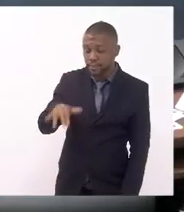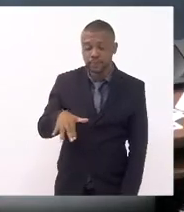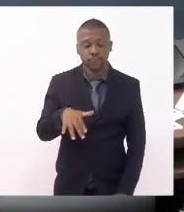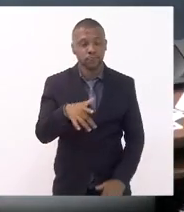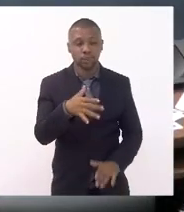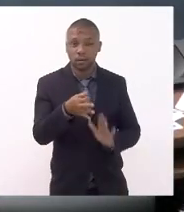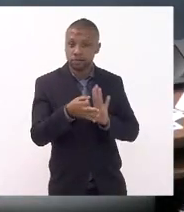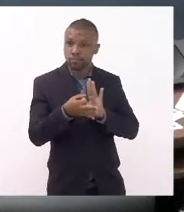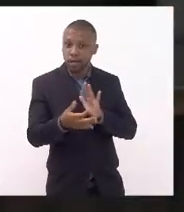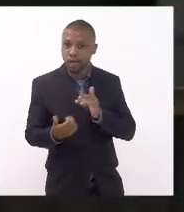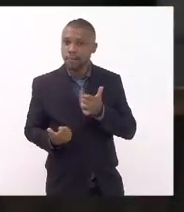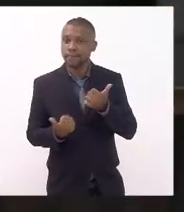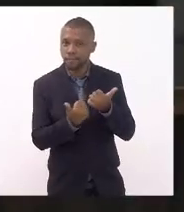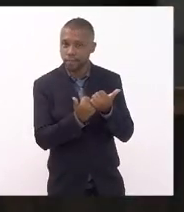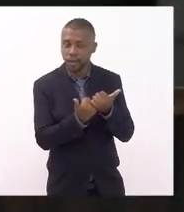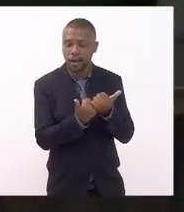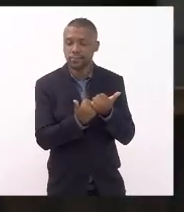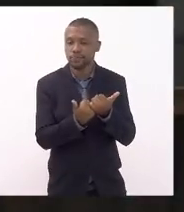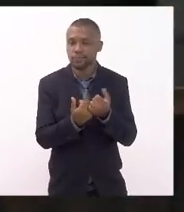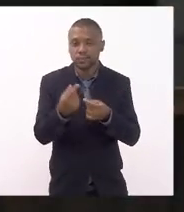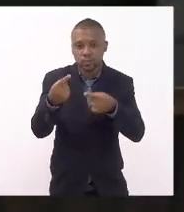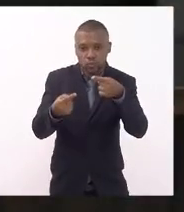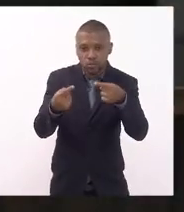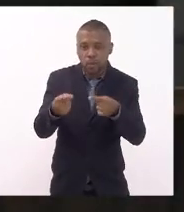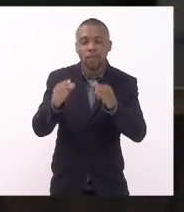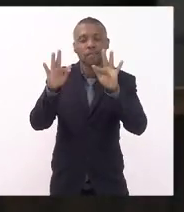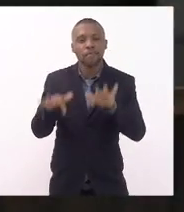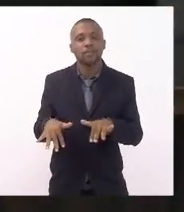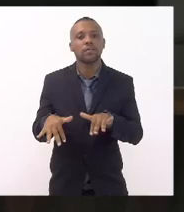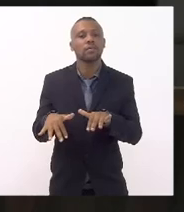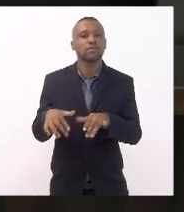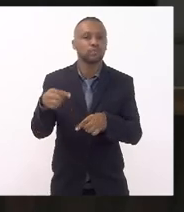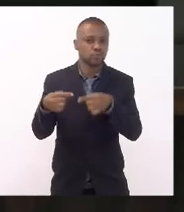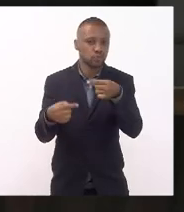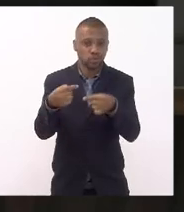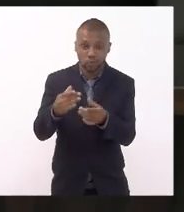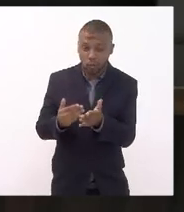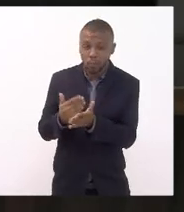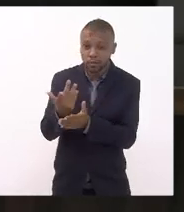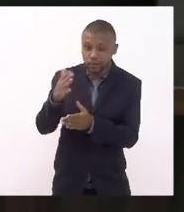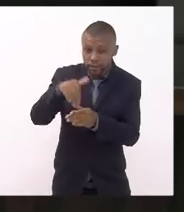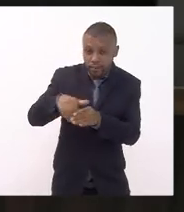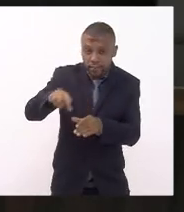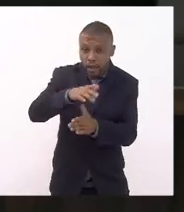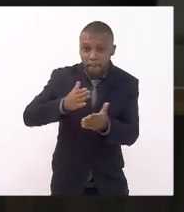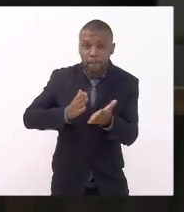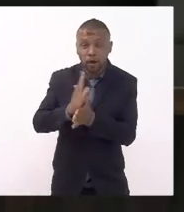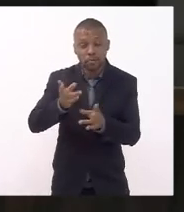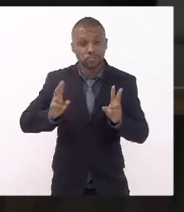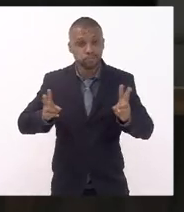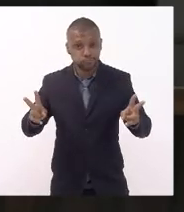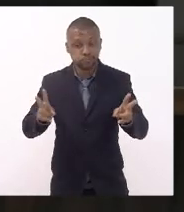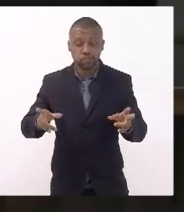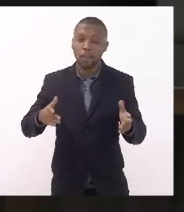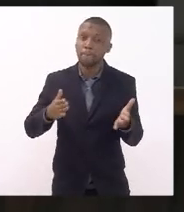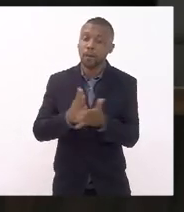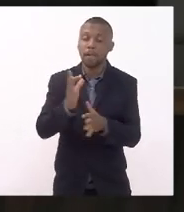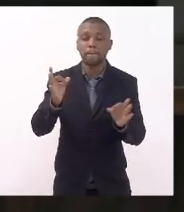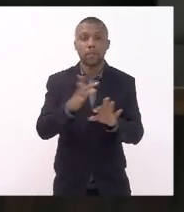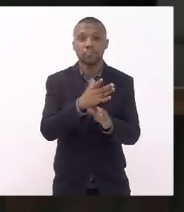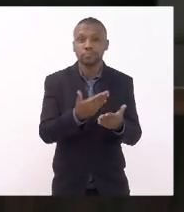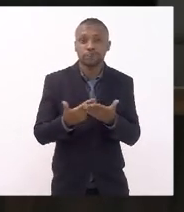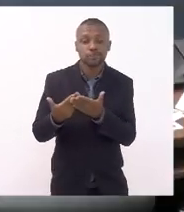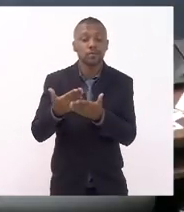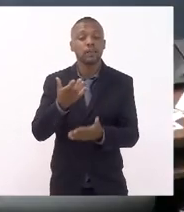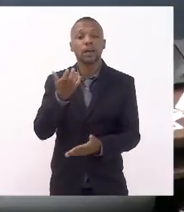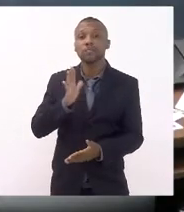pareceres emitidos em discussão. Não havendo quem queira discutir, encerrada a discussão em votação. Senhores que aprovam, permaneçam como estão aprovados, vai autógrafo.